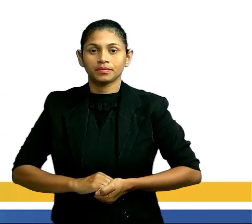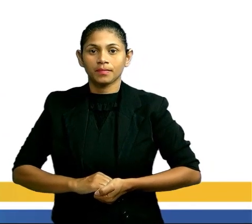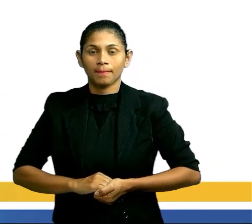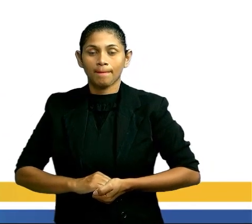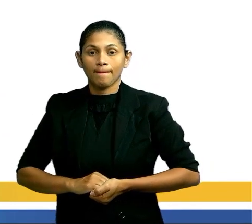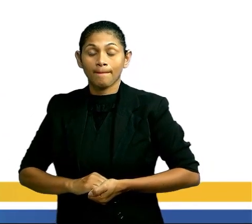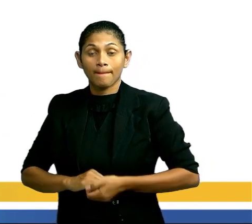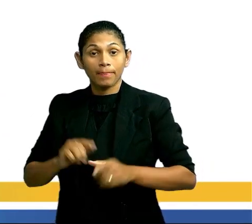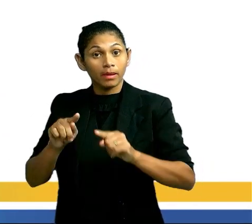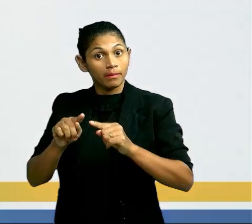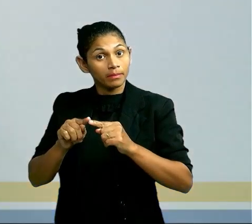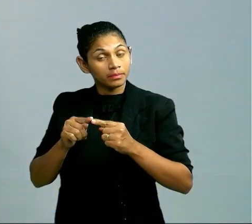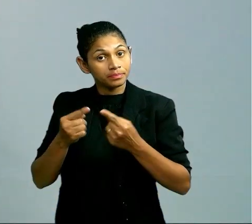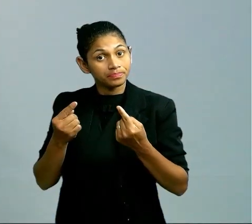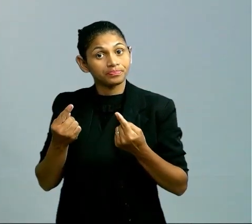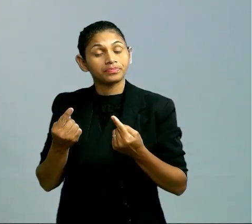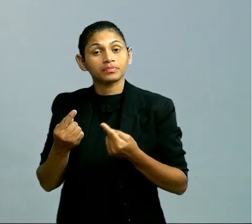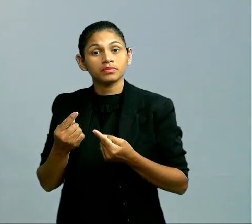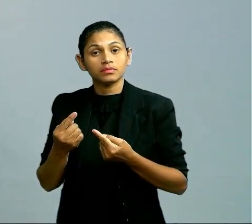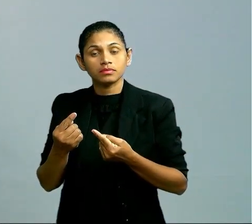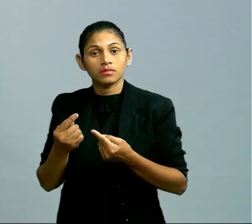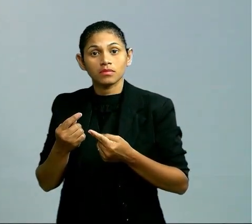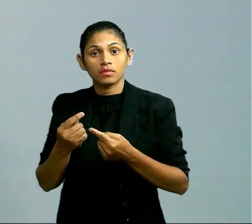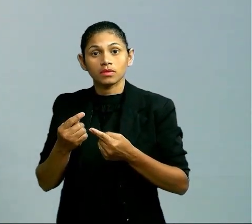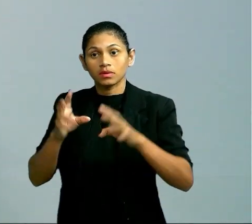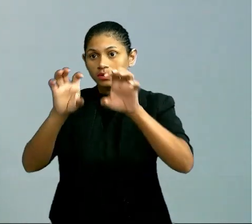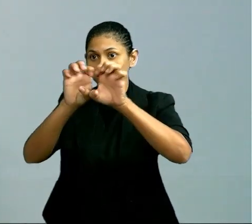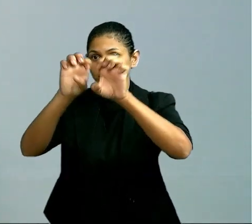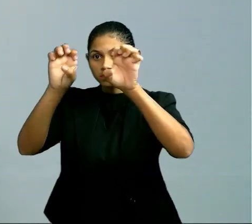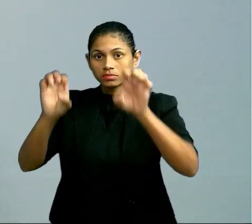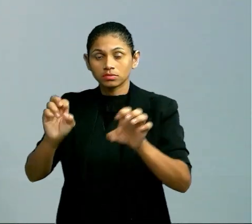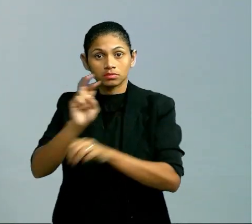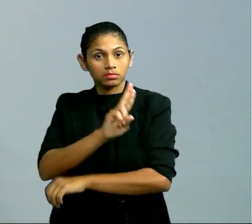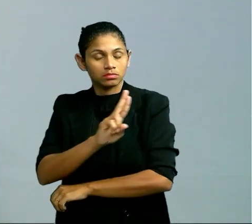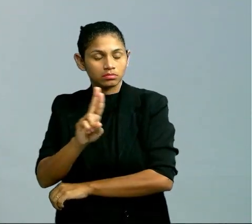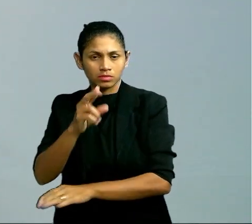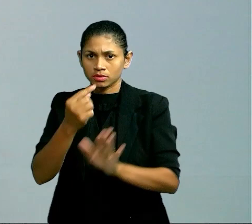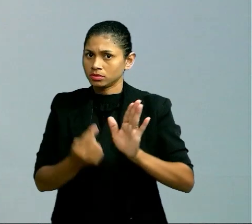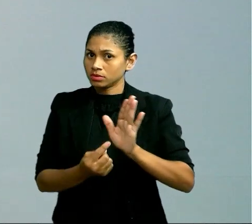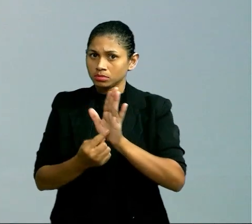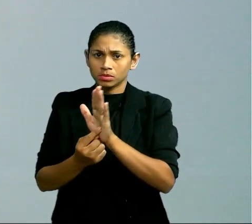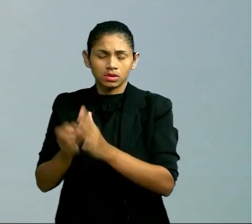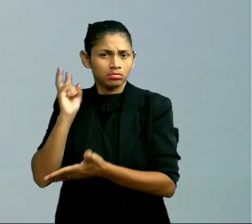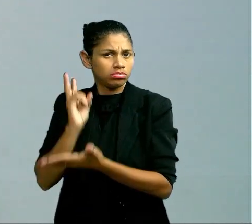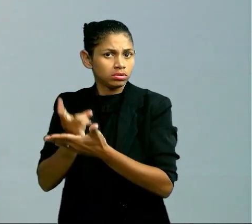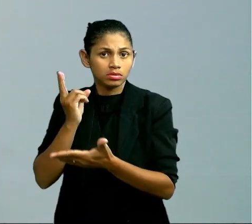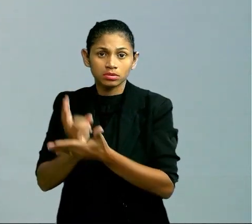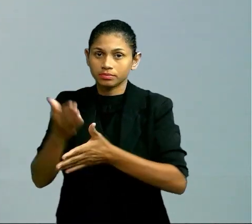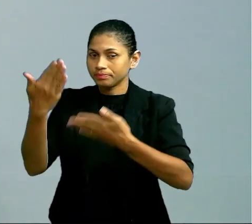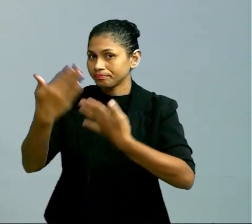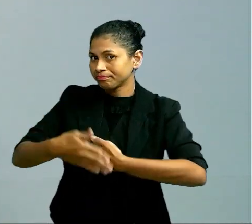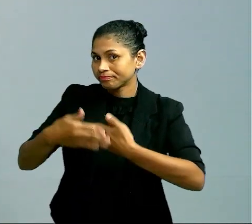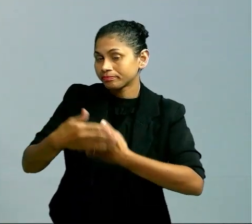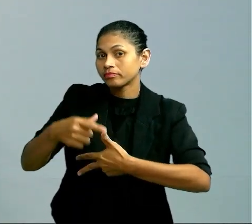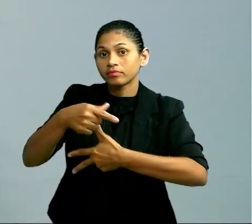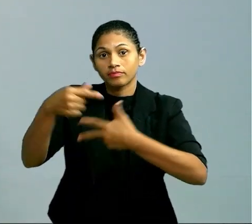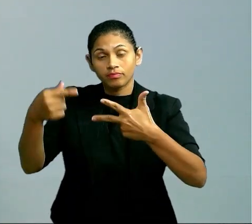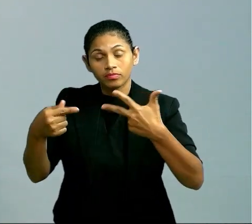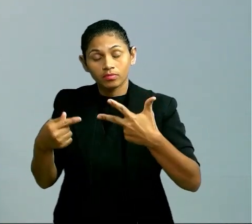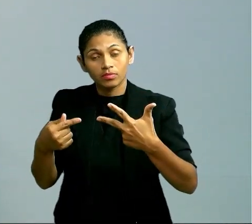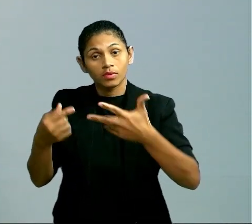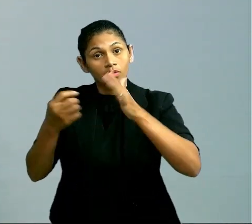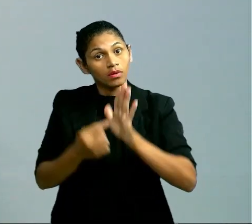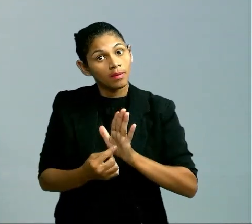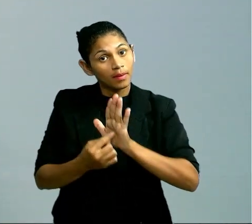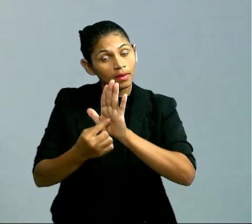1-hidroxibenzeno. Mas, pessoal, nomenclatura não aparece com frequência nas provas do Enem, tá? O que aparece com mais frequência